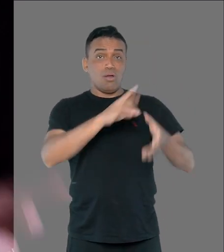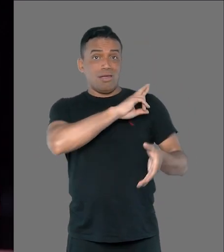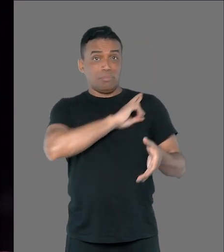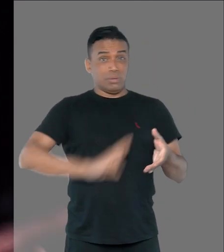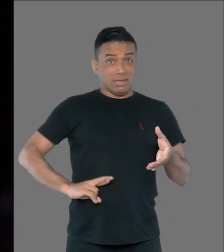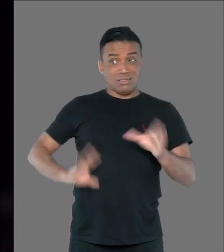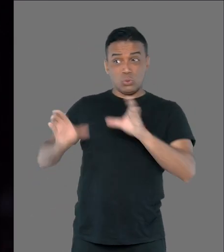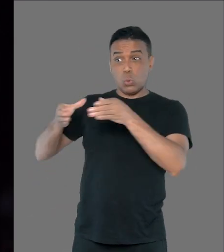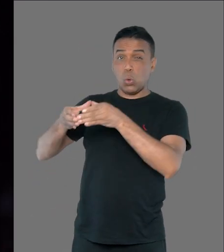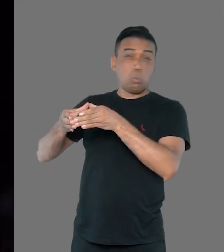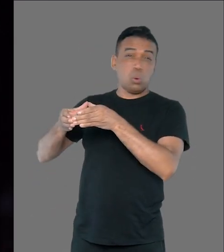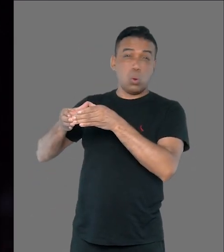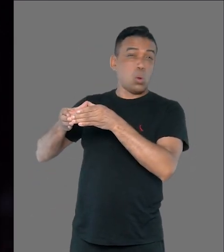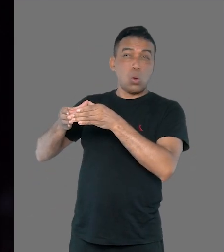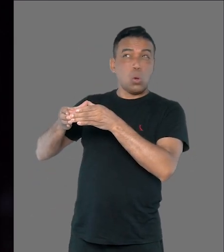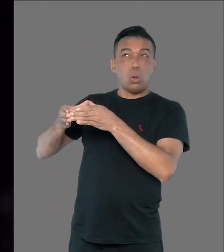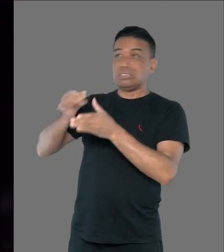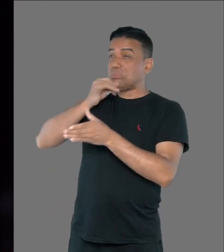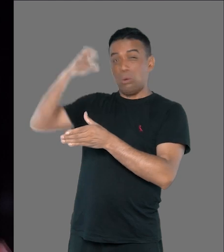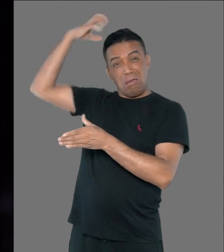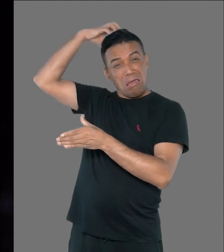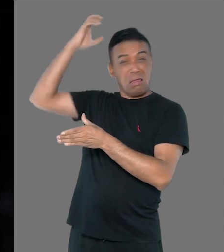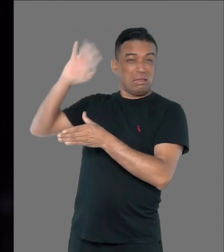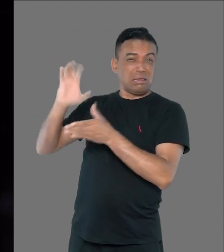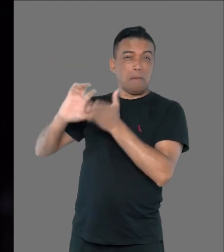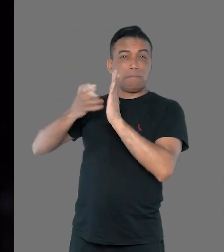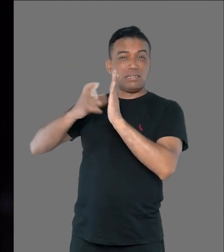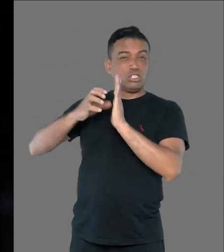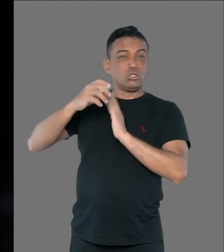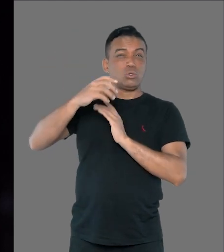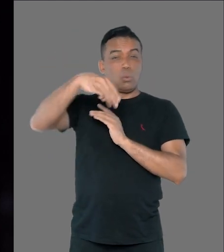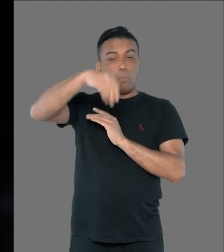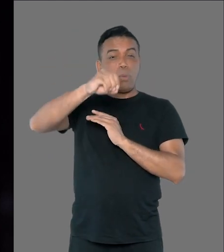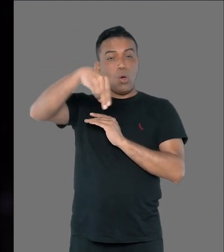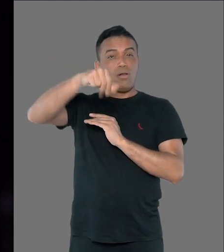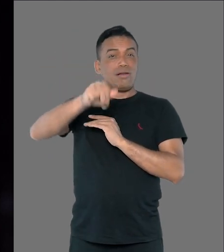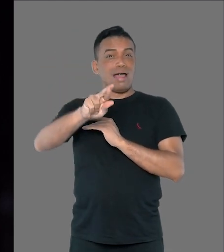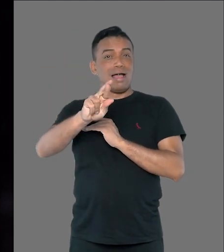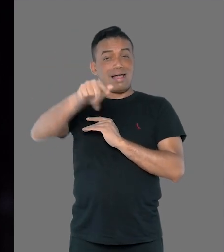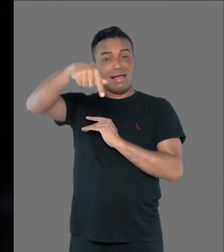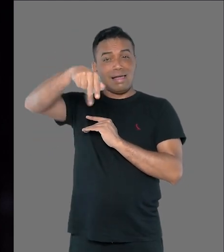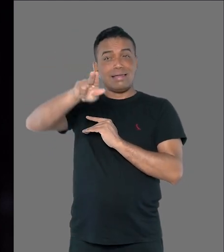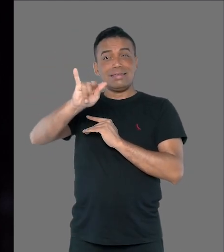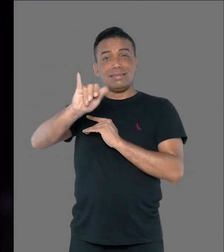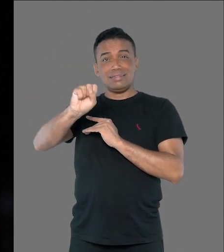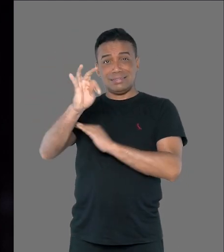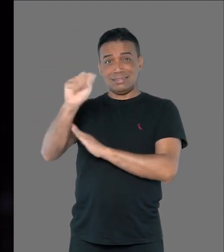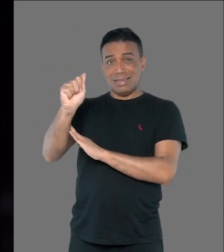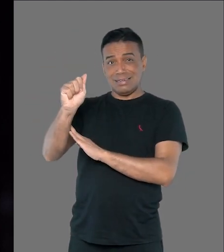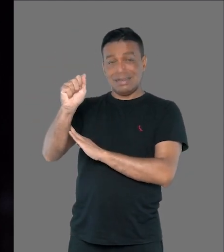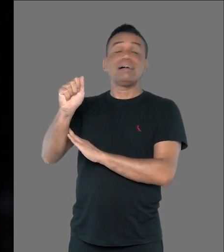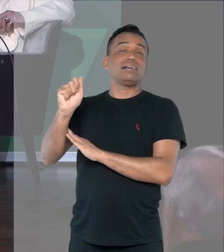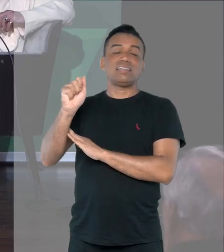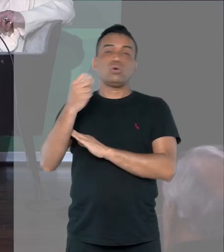não republicanos, eu não diria nem monarquistas, há um partido monarquista extremamente bem organizado na Europa. 2 anos antes